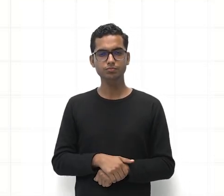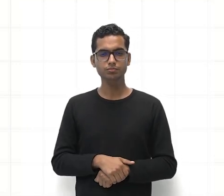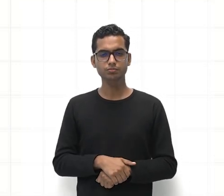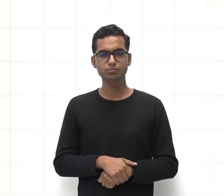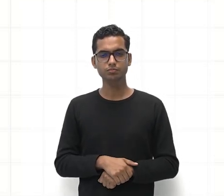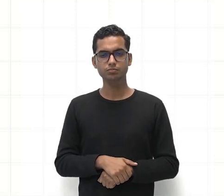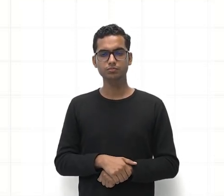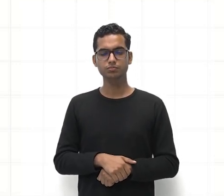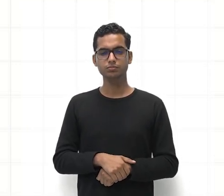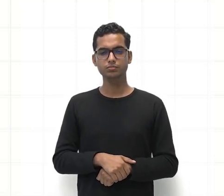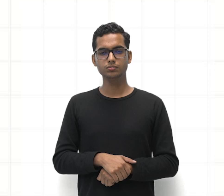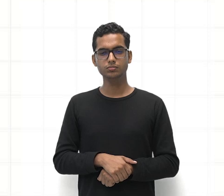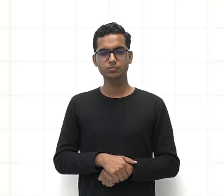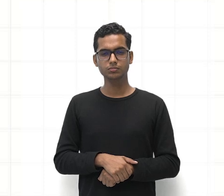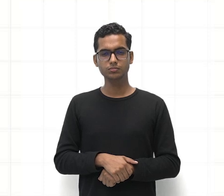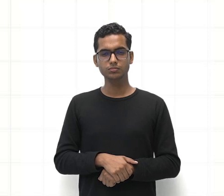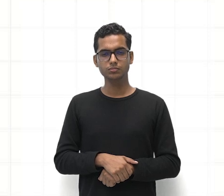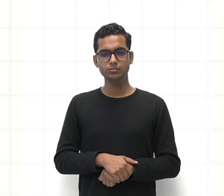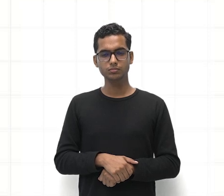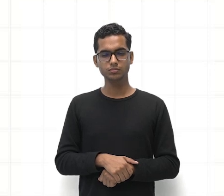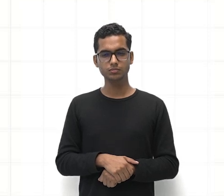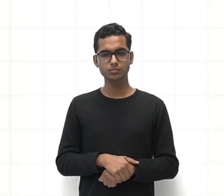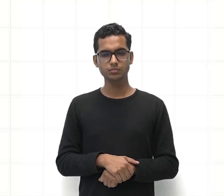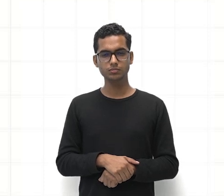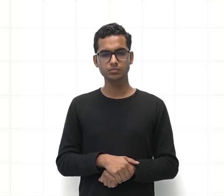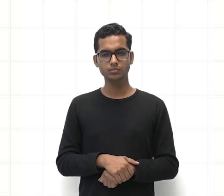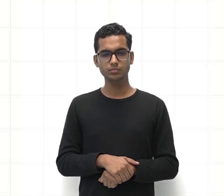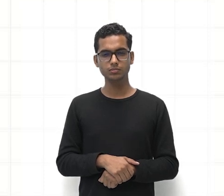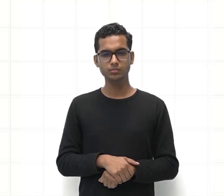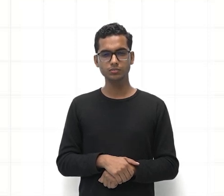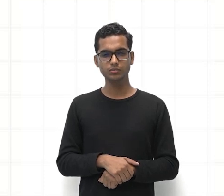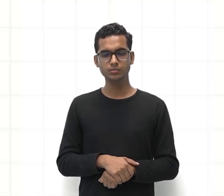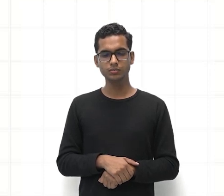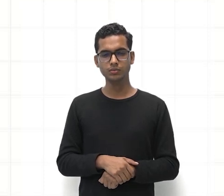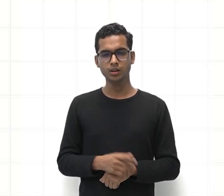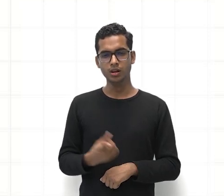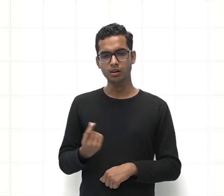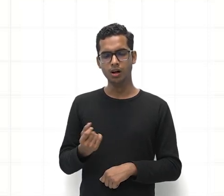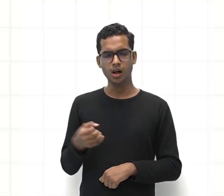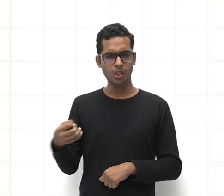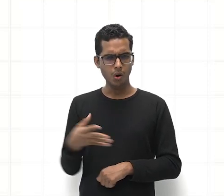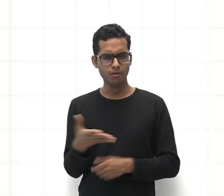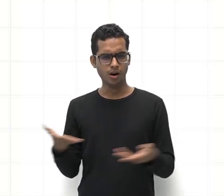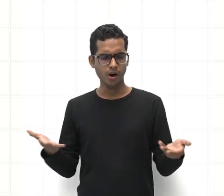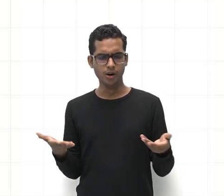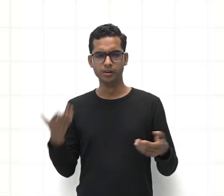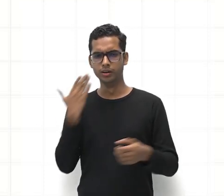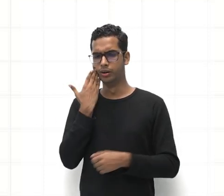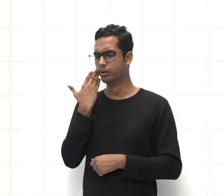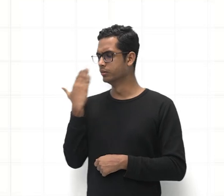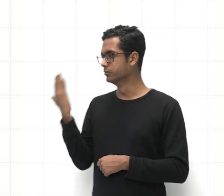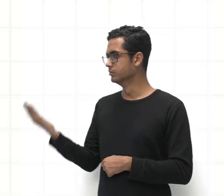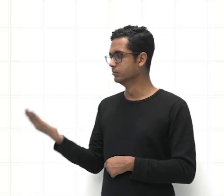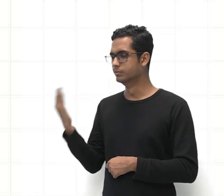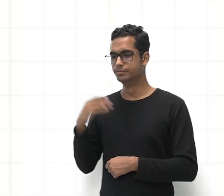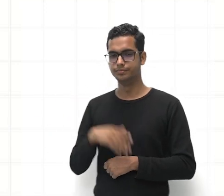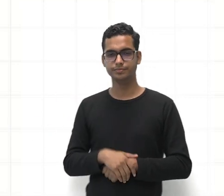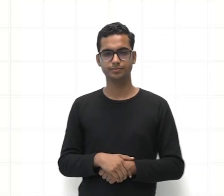antigo. Então, ó, novo preço vai ser igual a R$